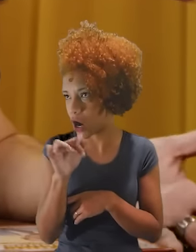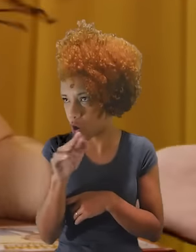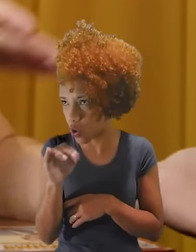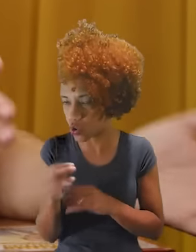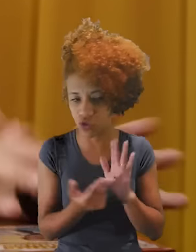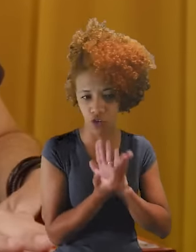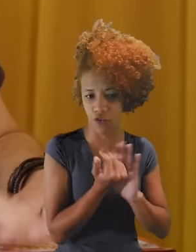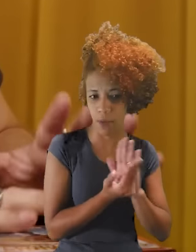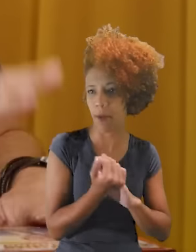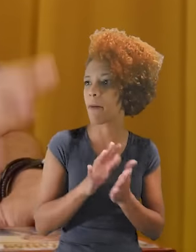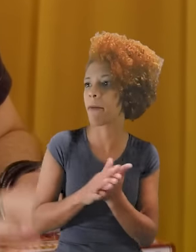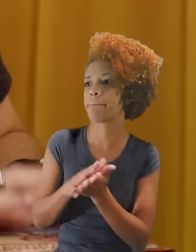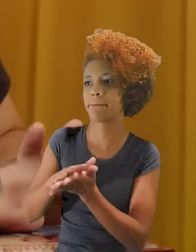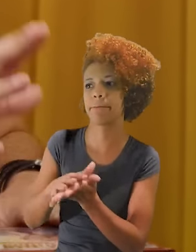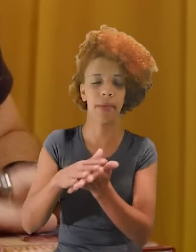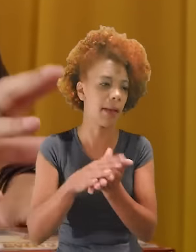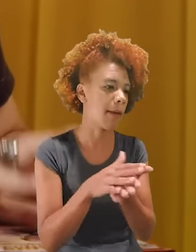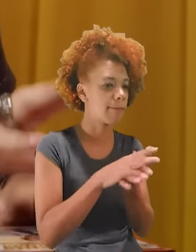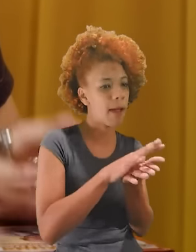Brasil, foi nesse desenho.